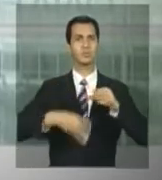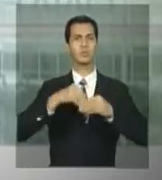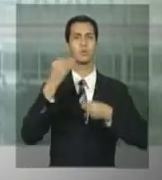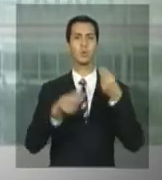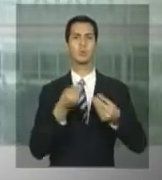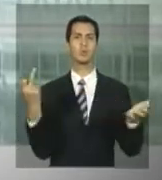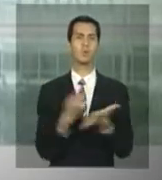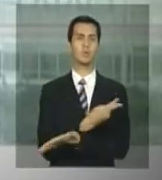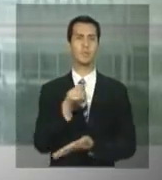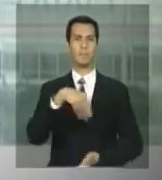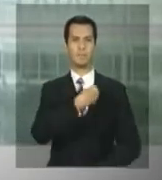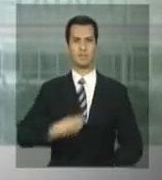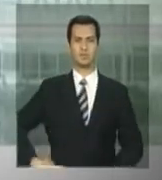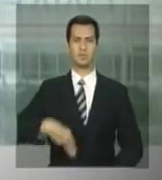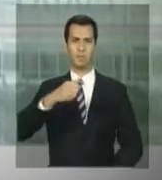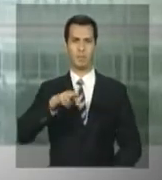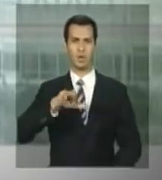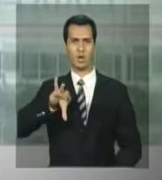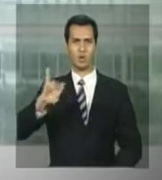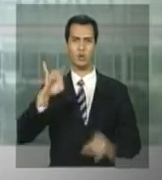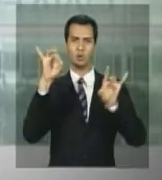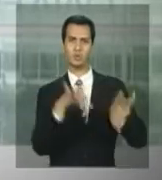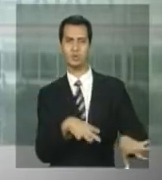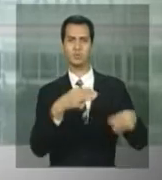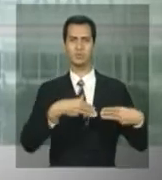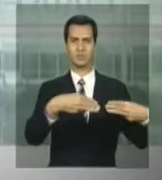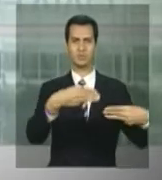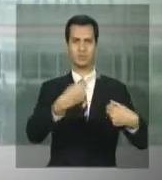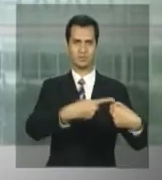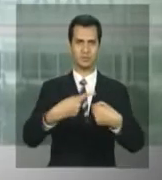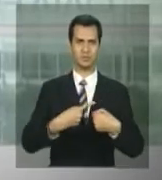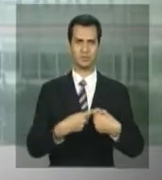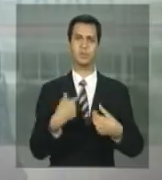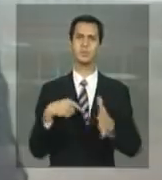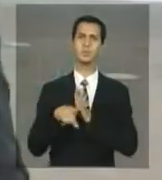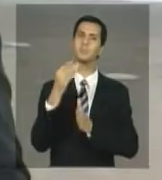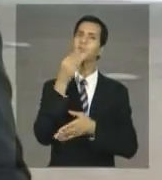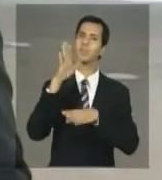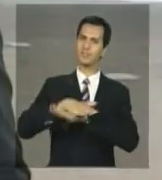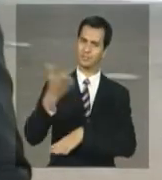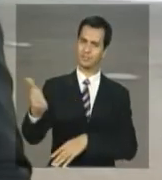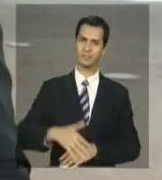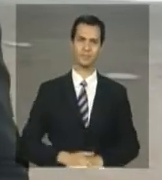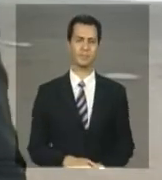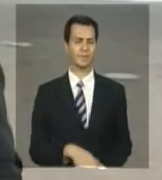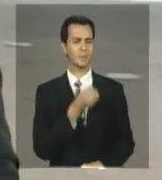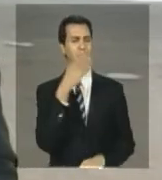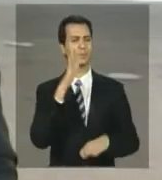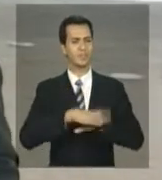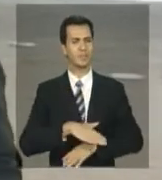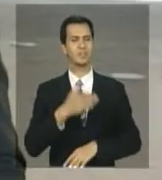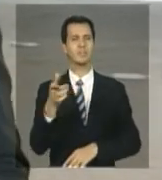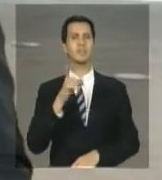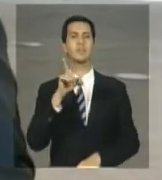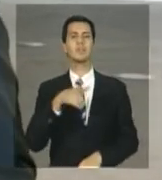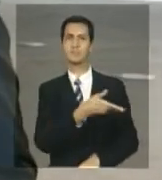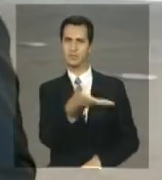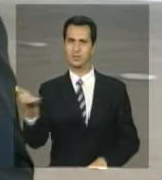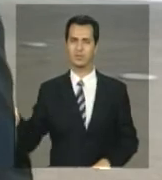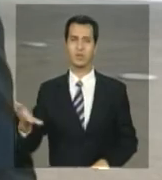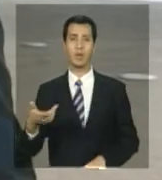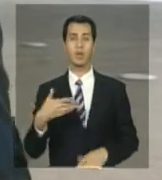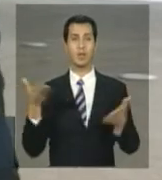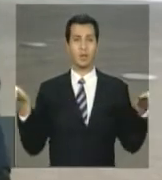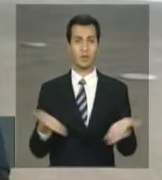saída do ministro das Cidades, Mário Negromonte. Boa tarde, Adilson. Boa tarde, Renata. Boa tarde a todos.